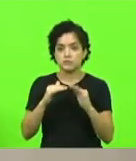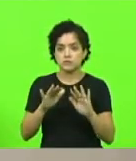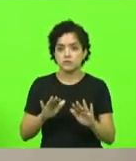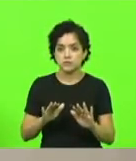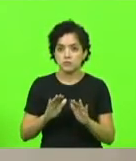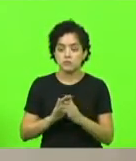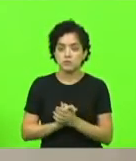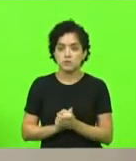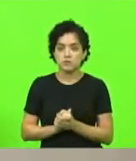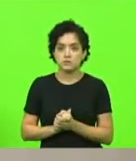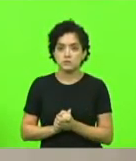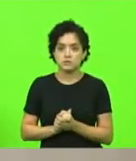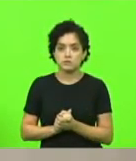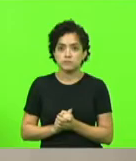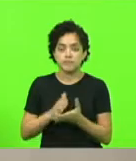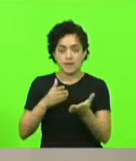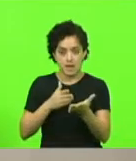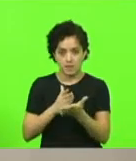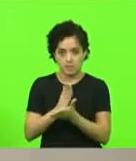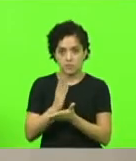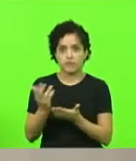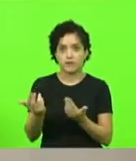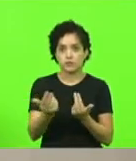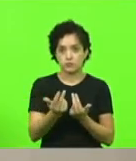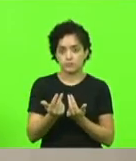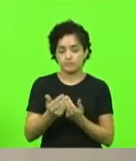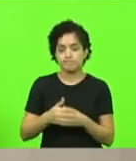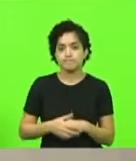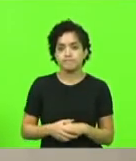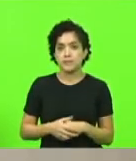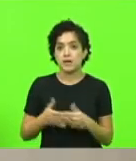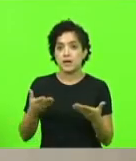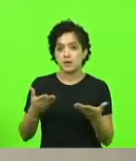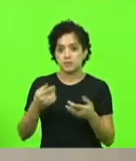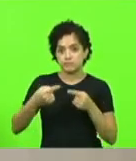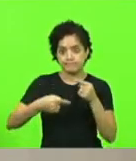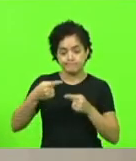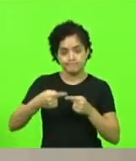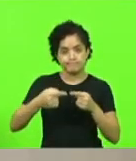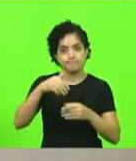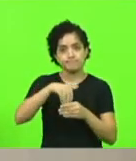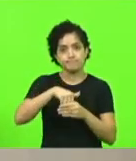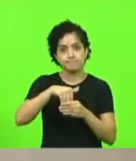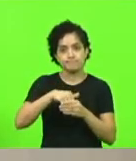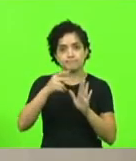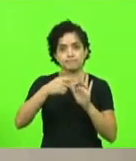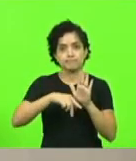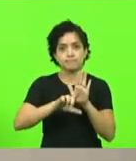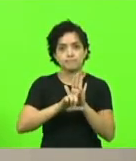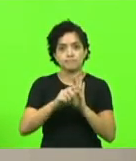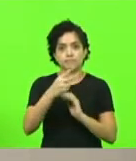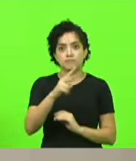como se encontra. Aprovado por unanimidade. Discussão e votação em turno único do projeto de lei